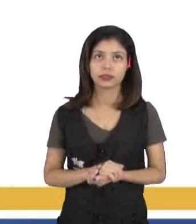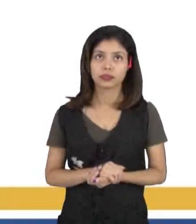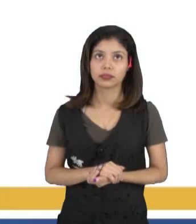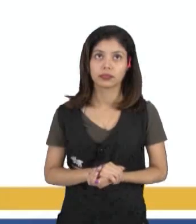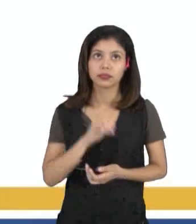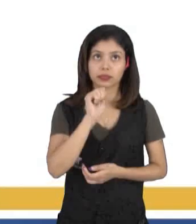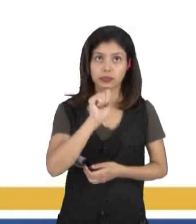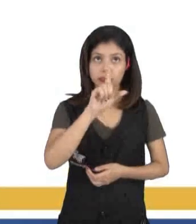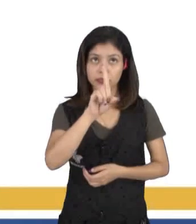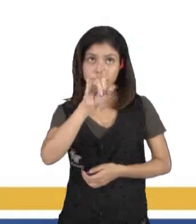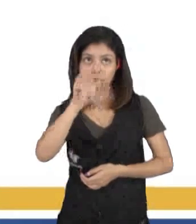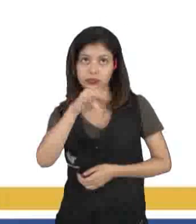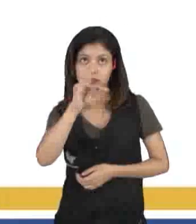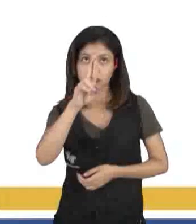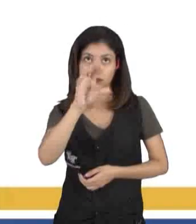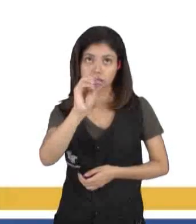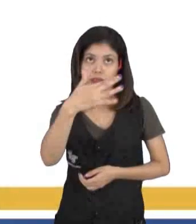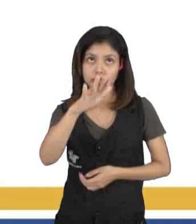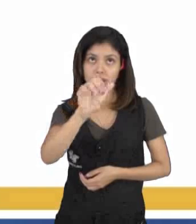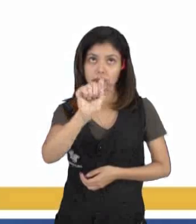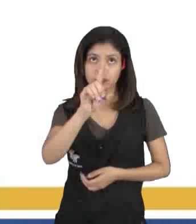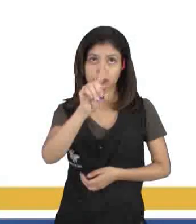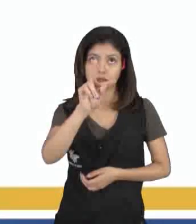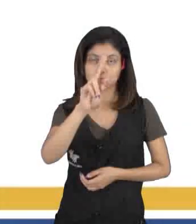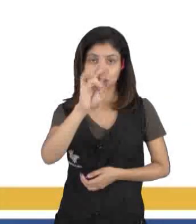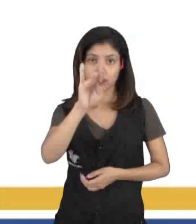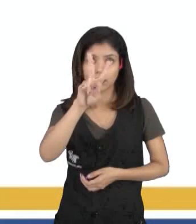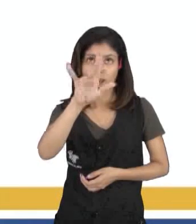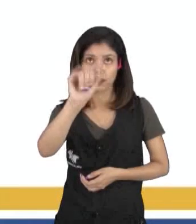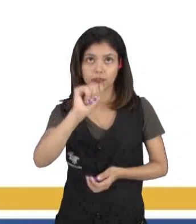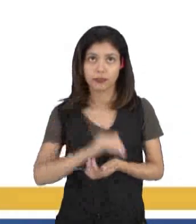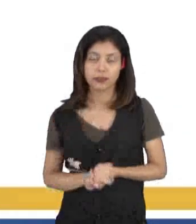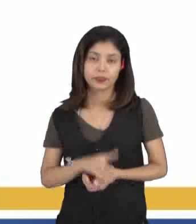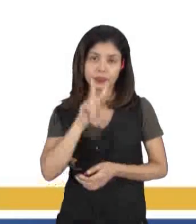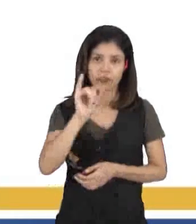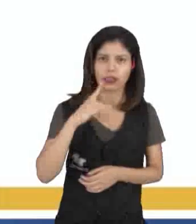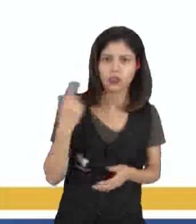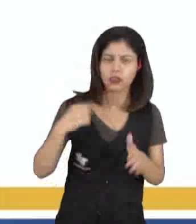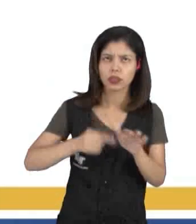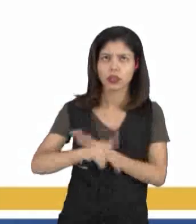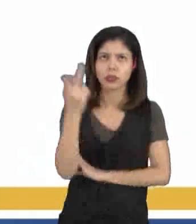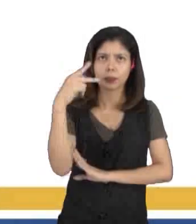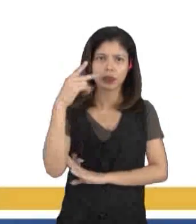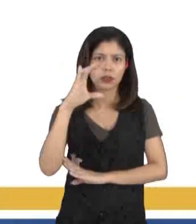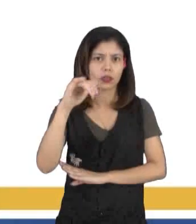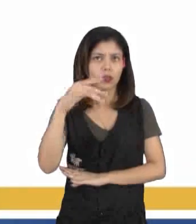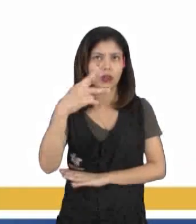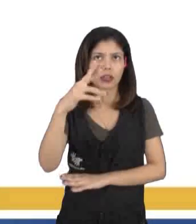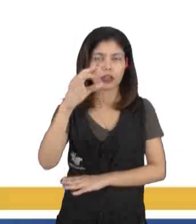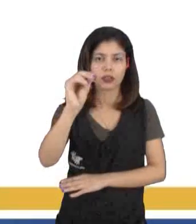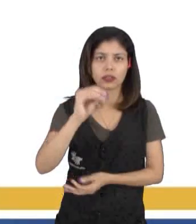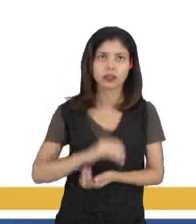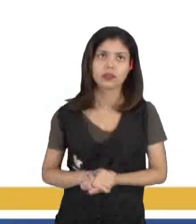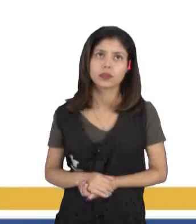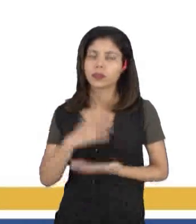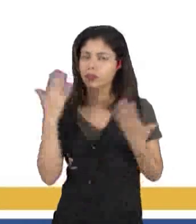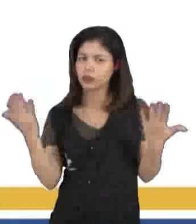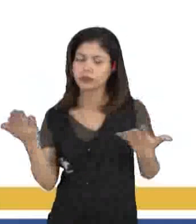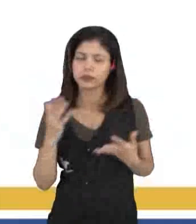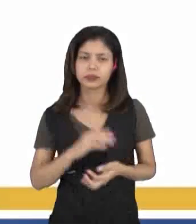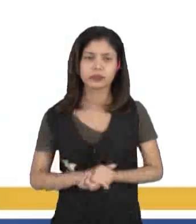de adjuntos adverbiais, tá certo? E elas vão ali dentro do período composto.